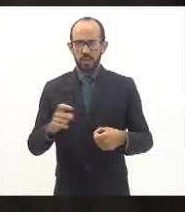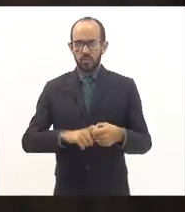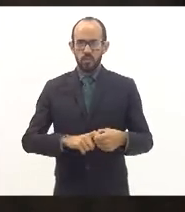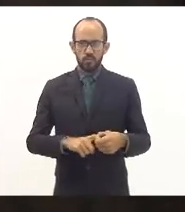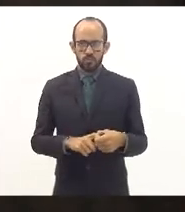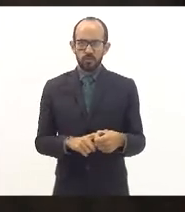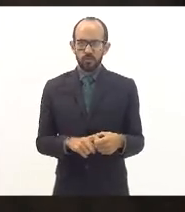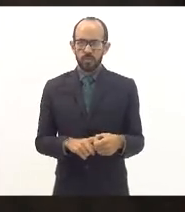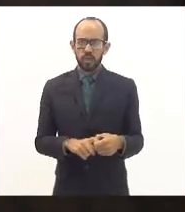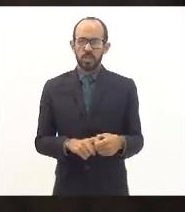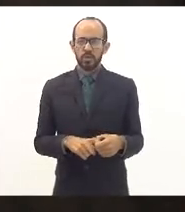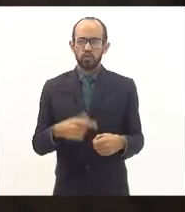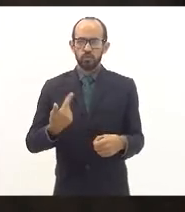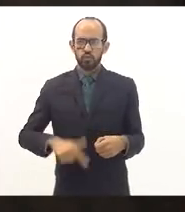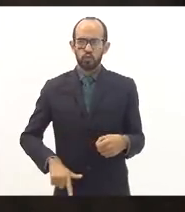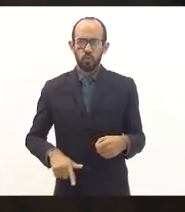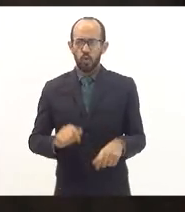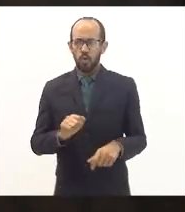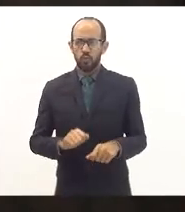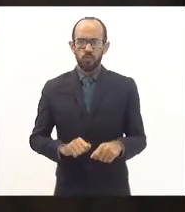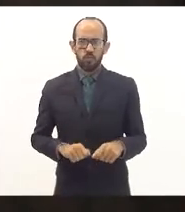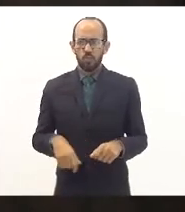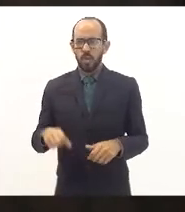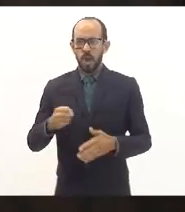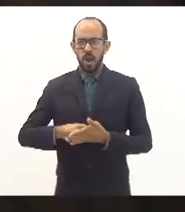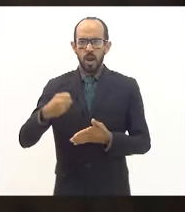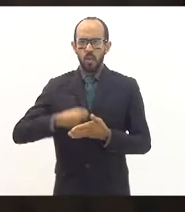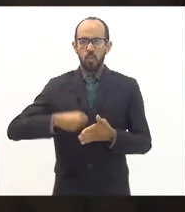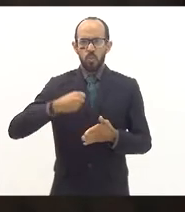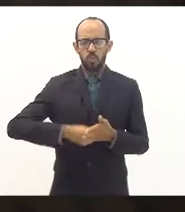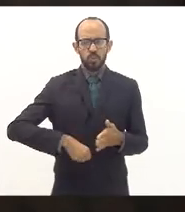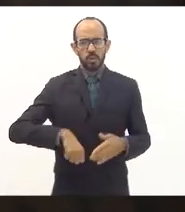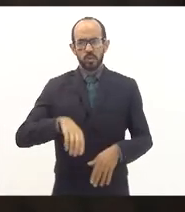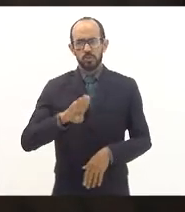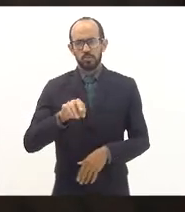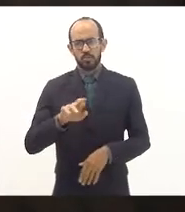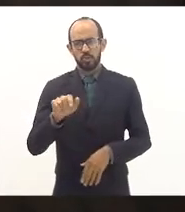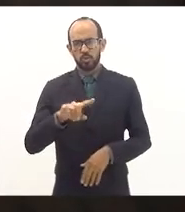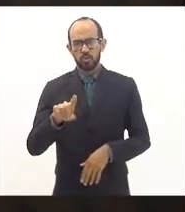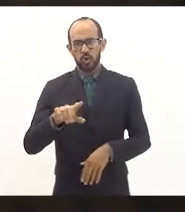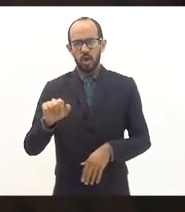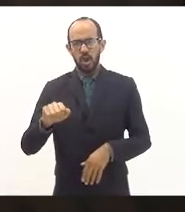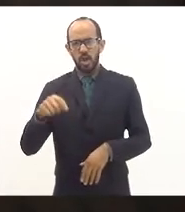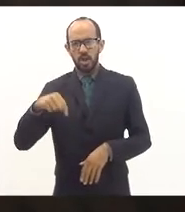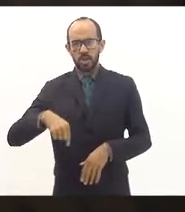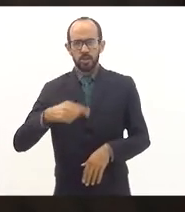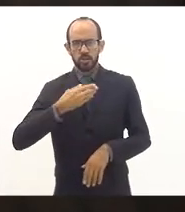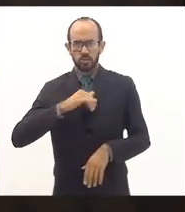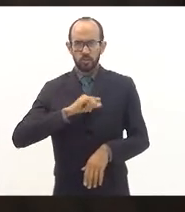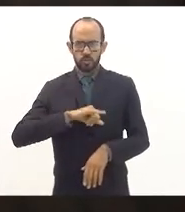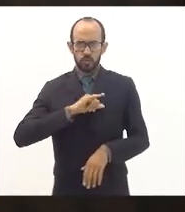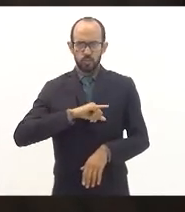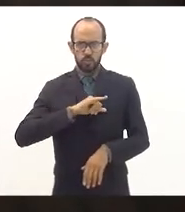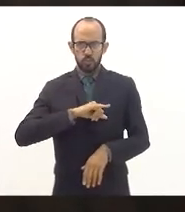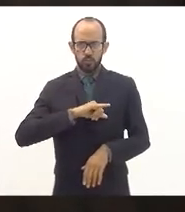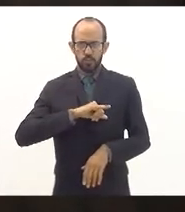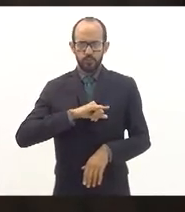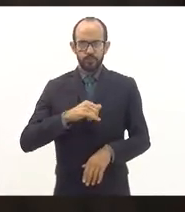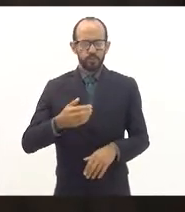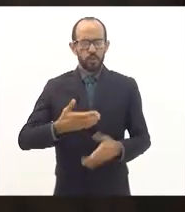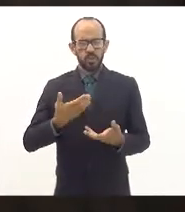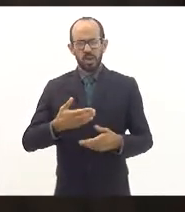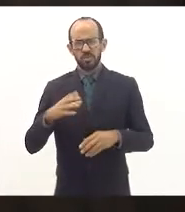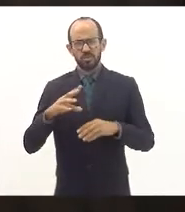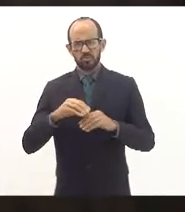pé novamente o legado deixado por Brizola aqui no Rio de Janeiro. Eu vou ser muito breve,